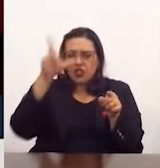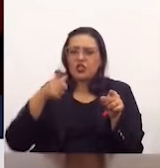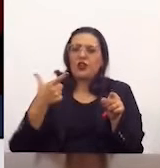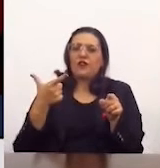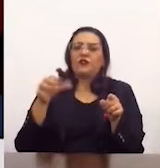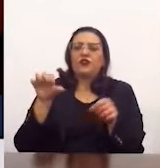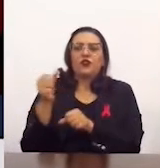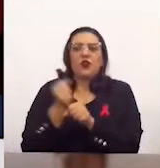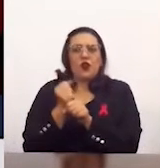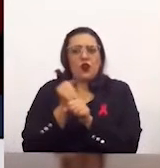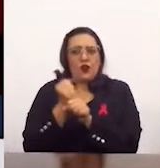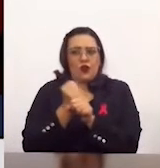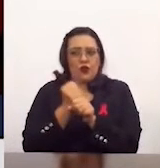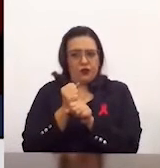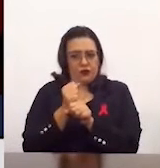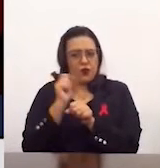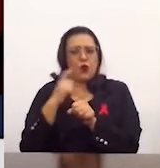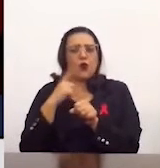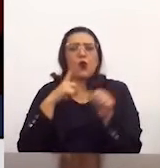sexta-feira. O intuito